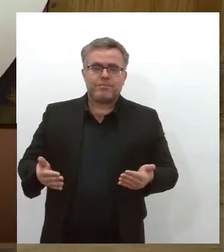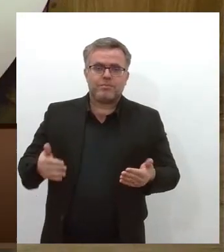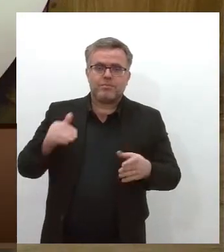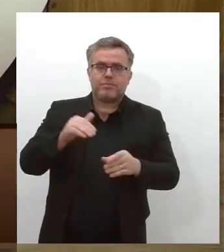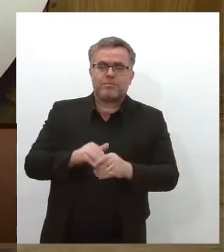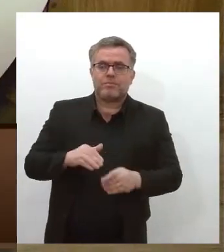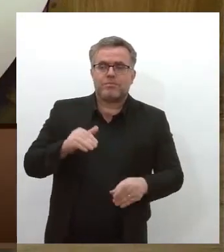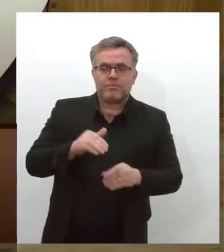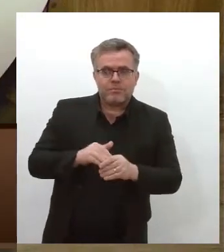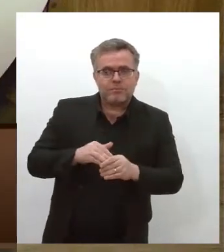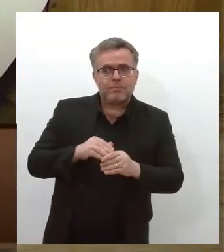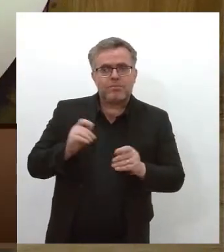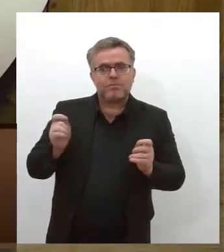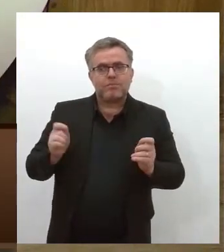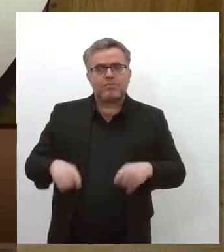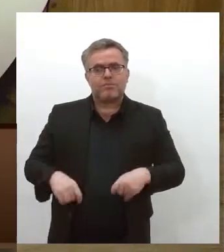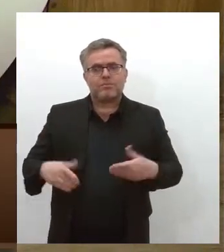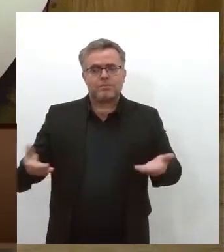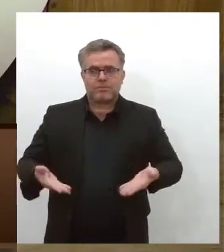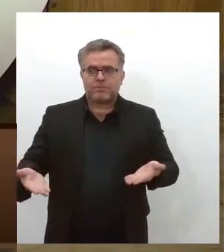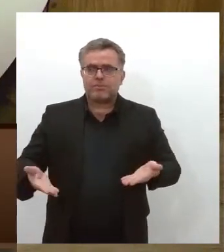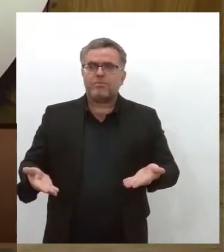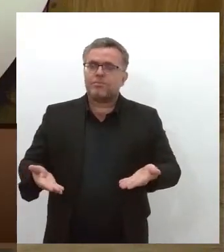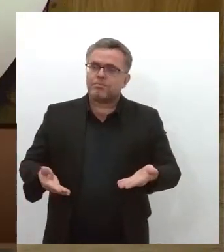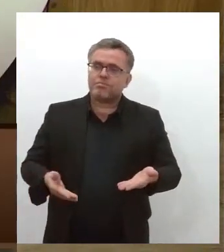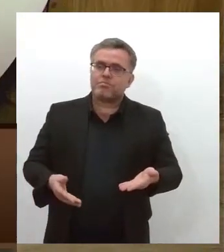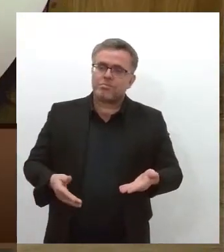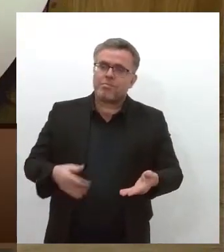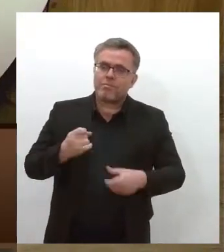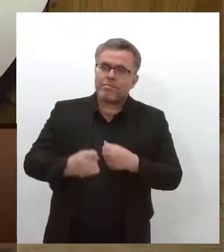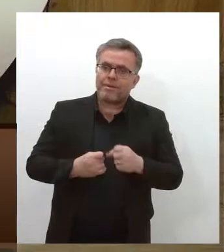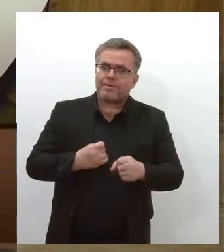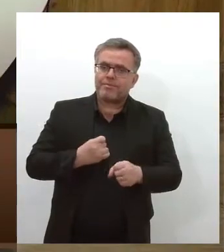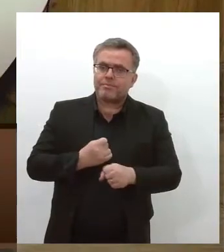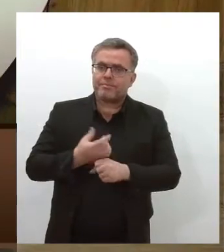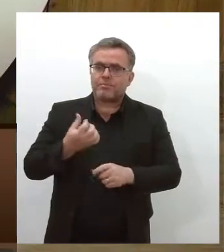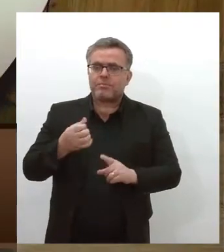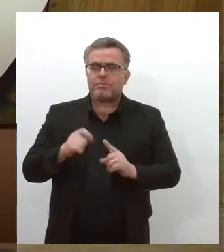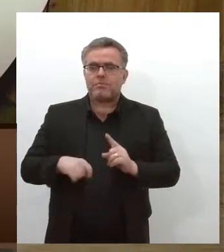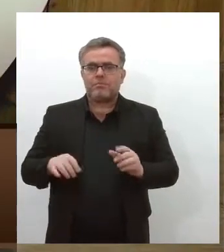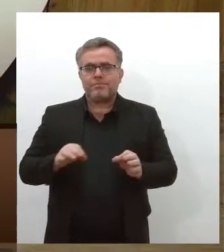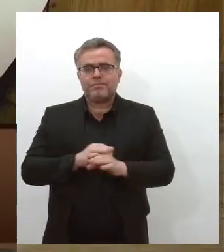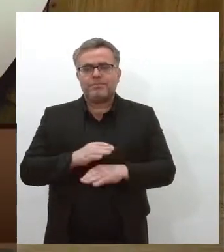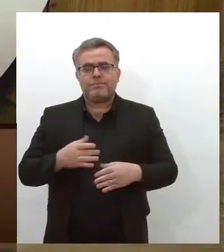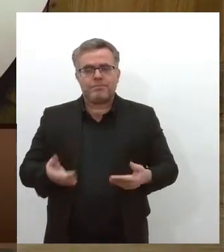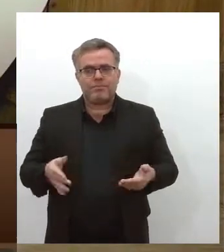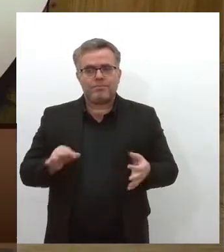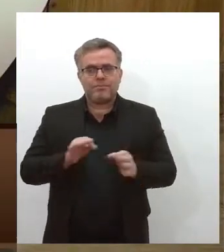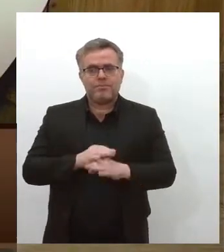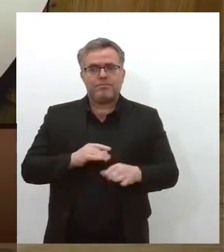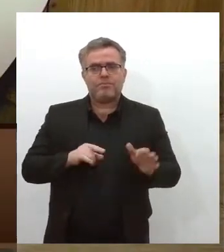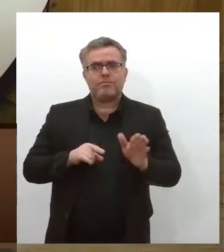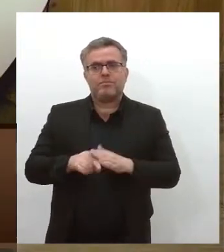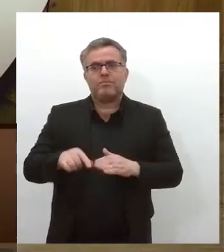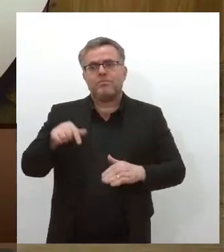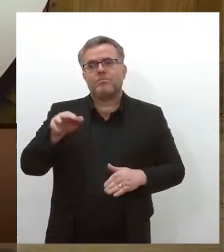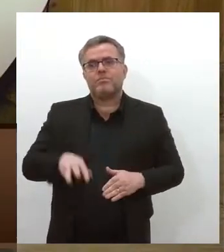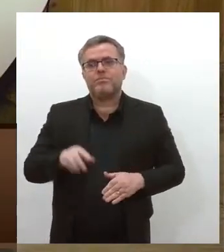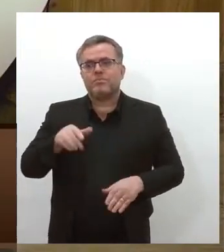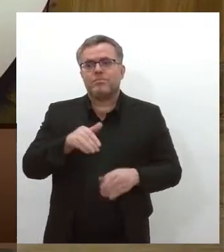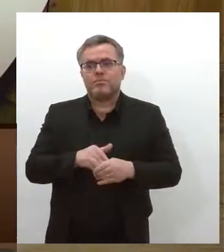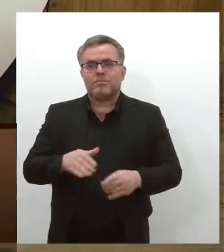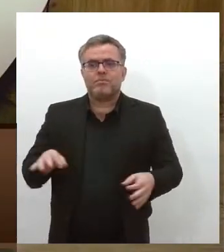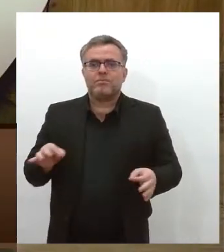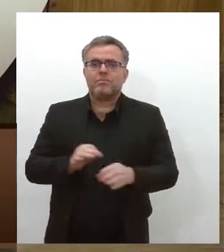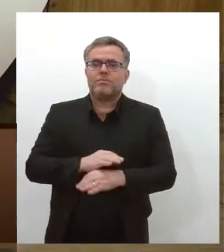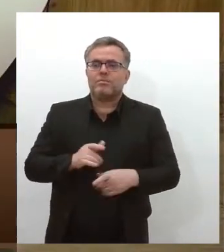em um ano eleitoral, e passou-se 6 meses, um ano, a gente pergunta esse mesmo eleitor em quem você votou e a maioria diz que